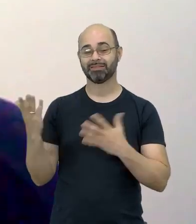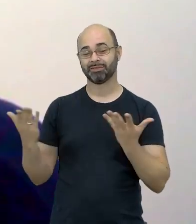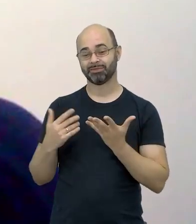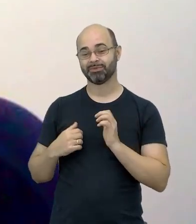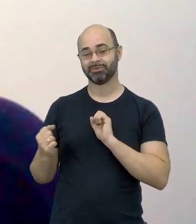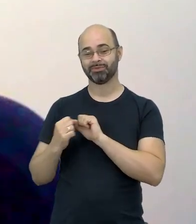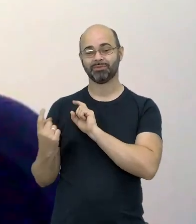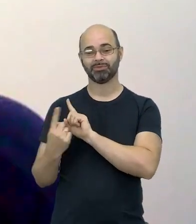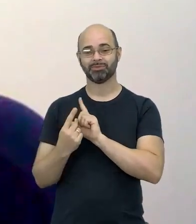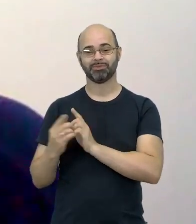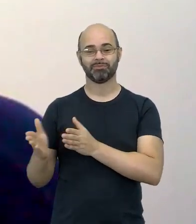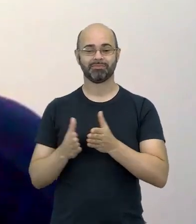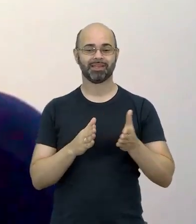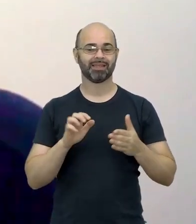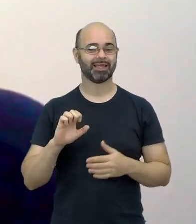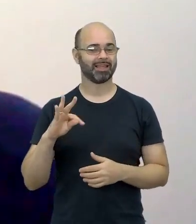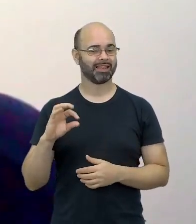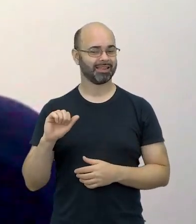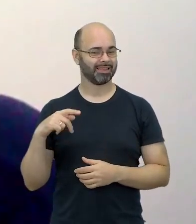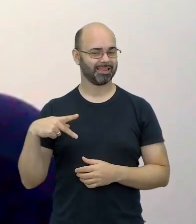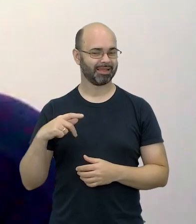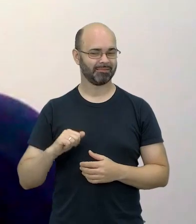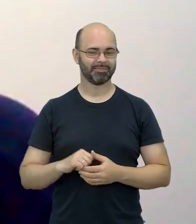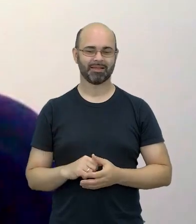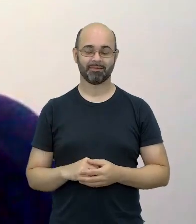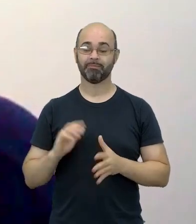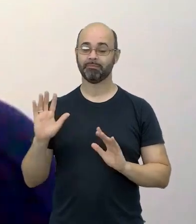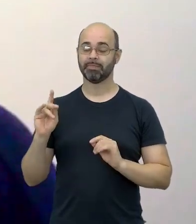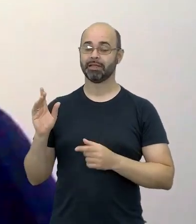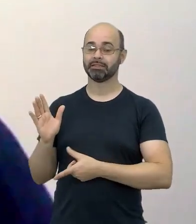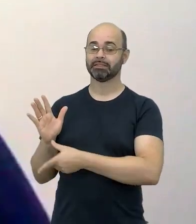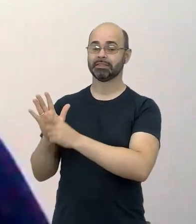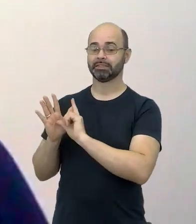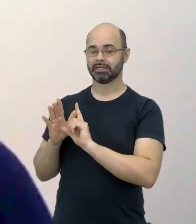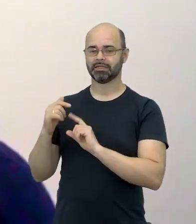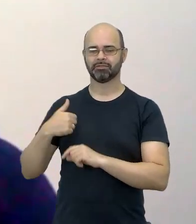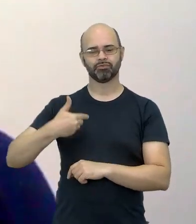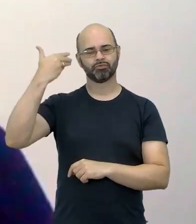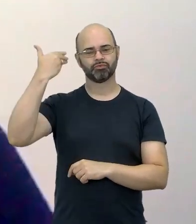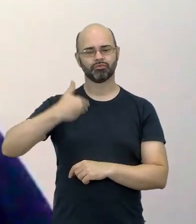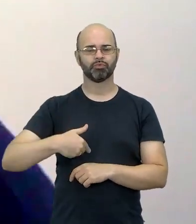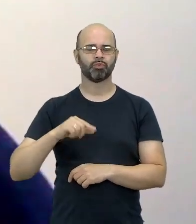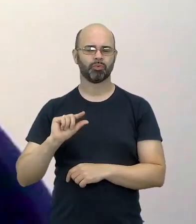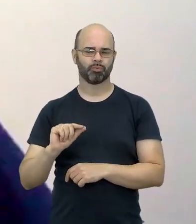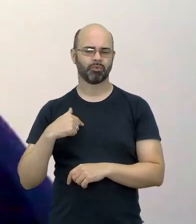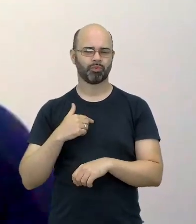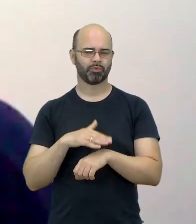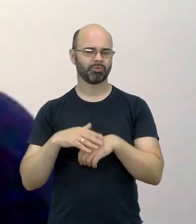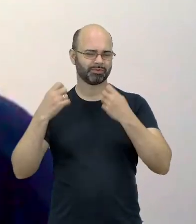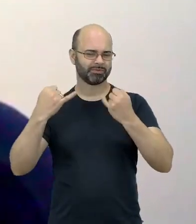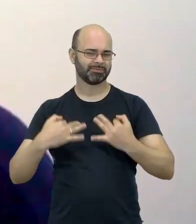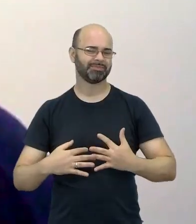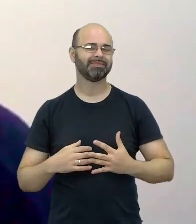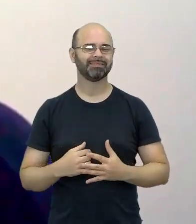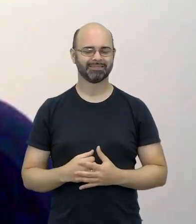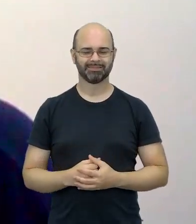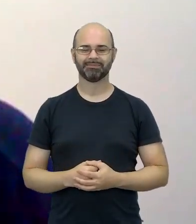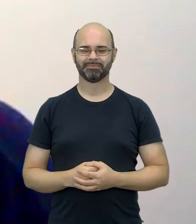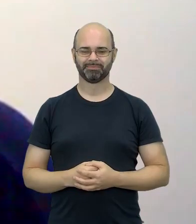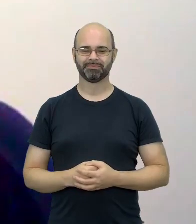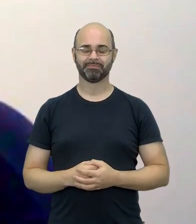formação de etapa. E antes de passar a palavra para ela, eu vou falar um pouquinho, fazer a minha